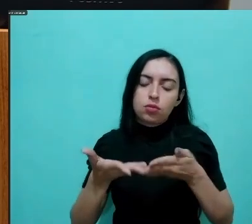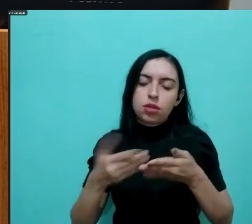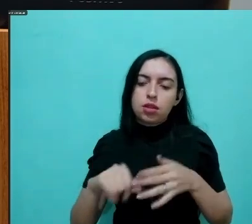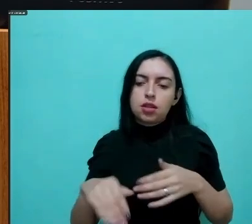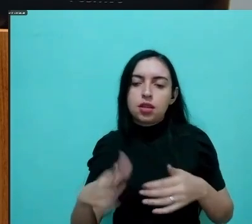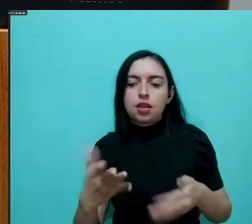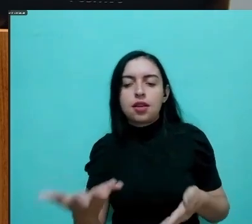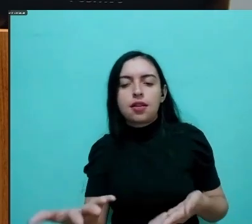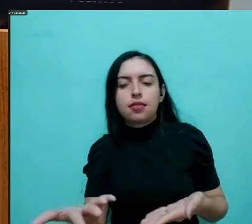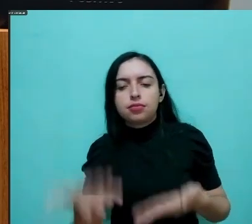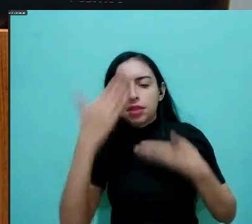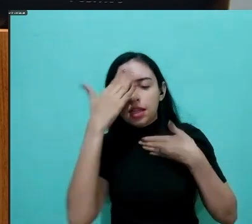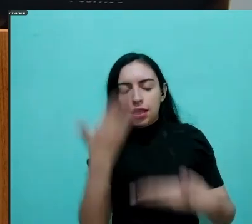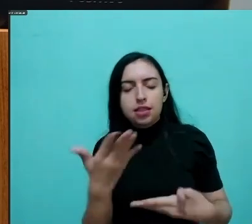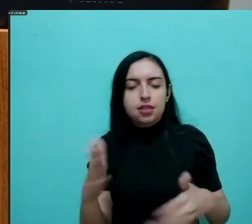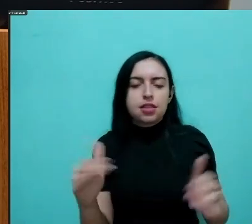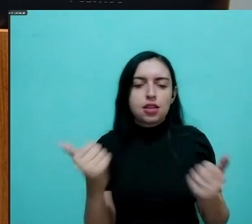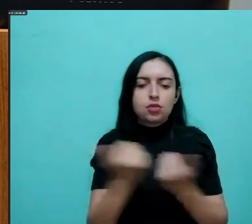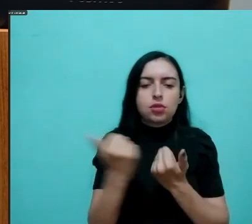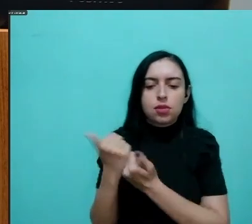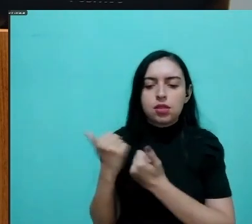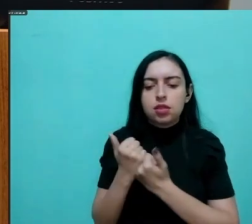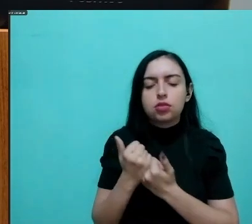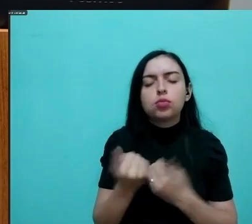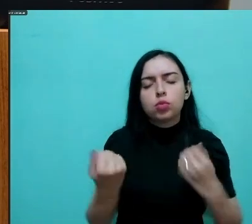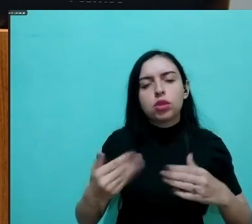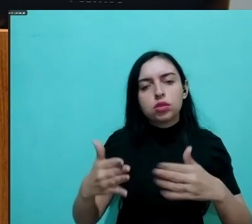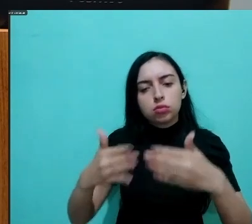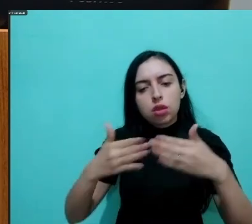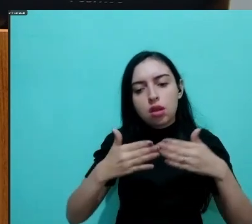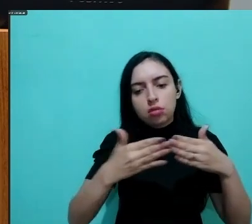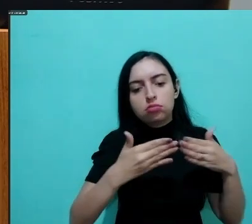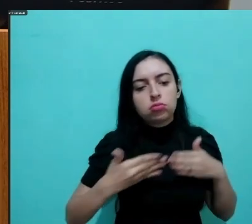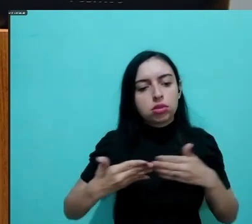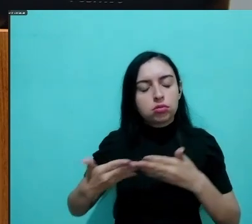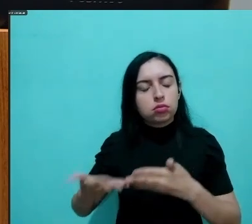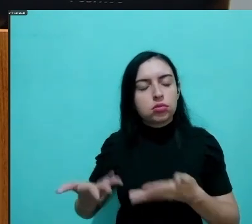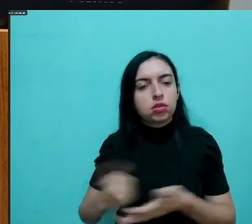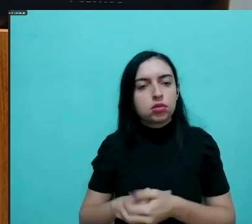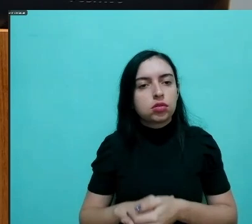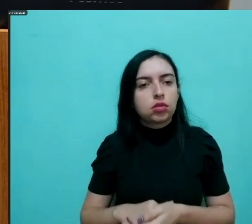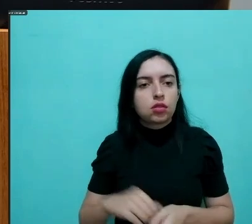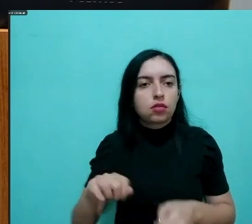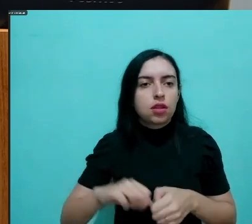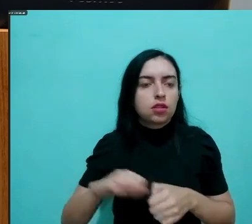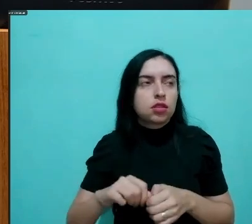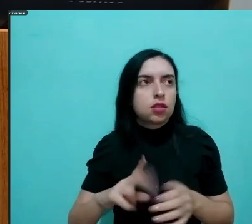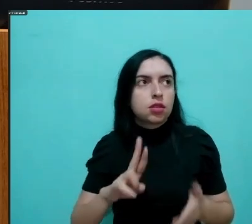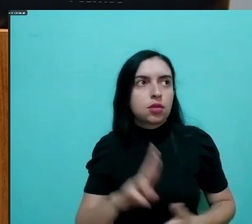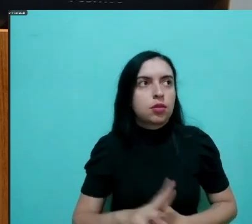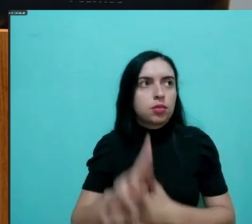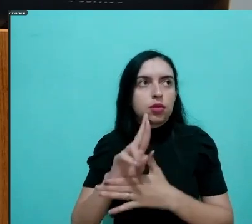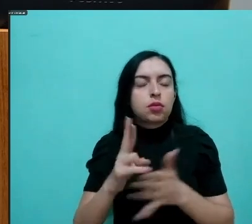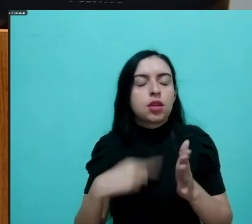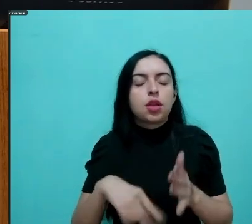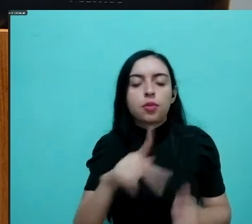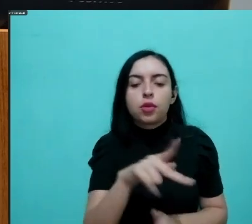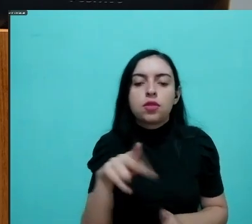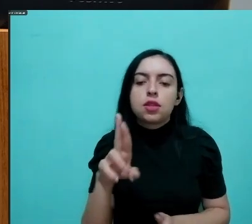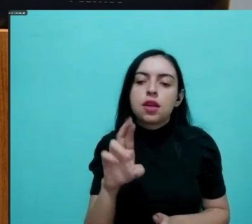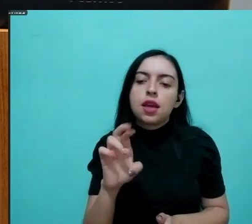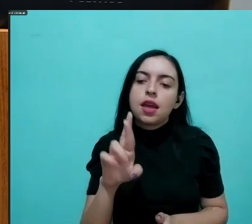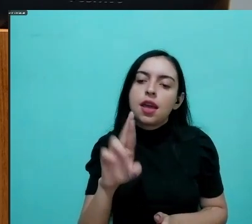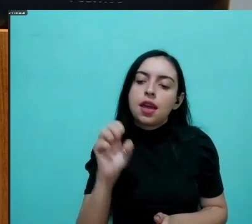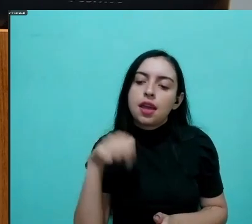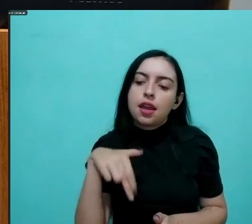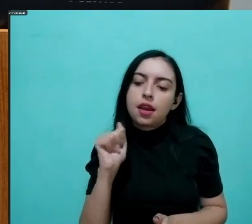parceiros que nos permitem ter pessoas da sua envergadura, e faço isso nas pessoas dos professores Renato Erani e